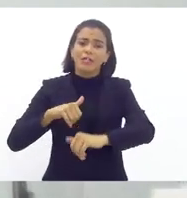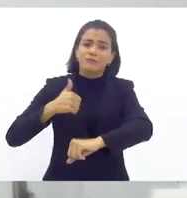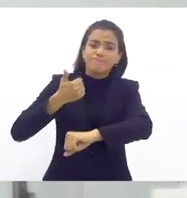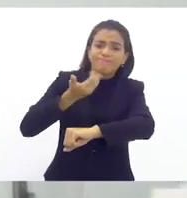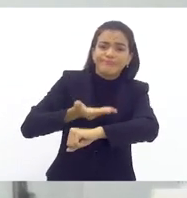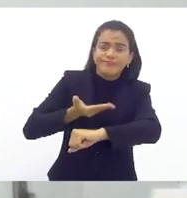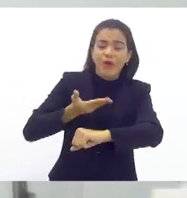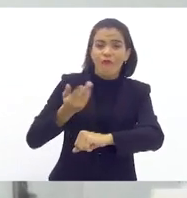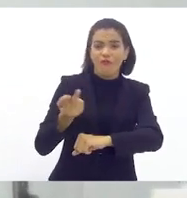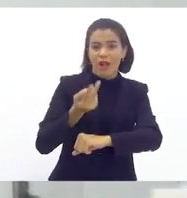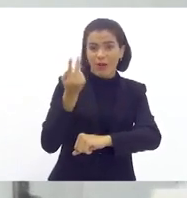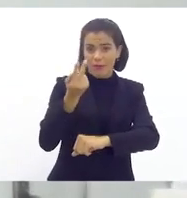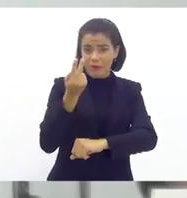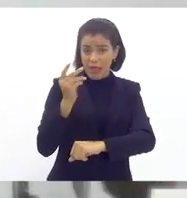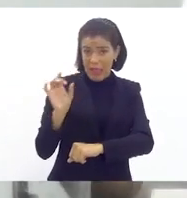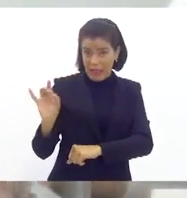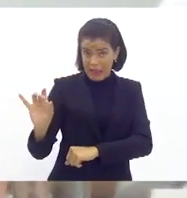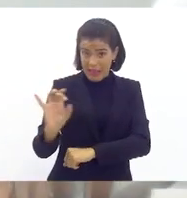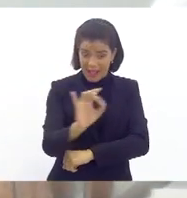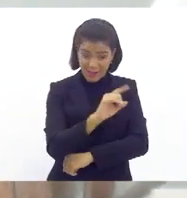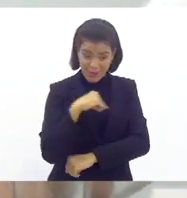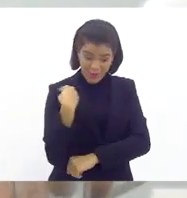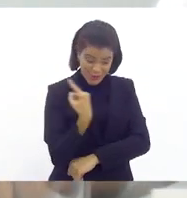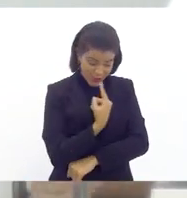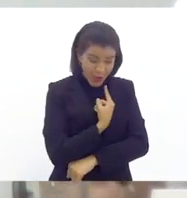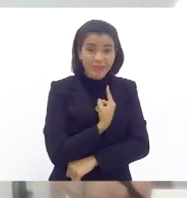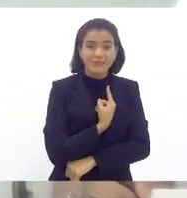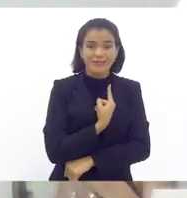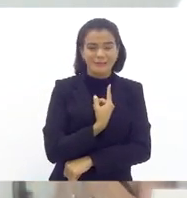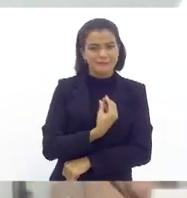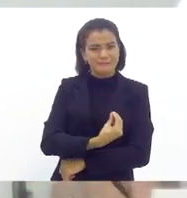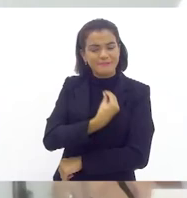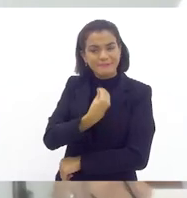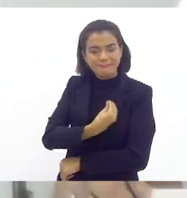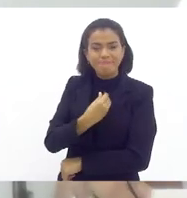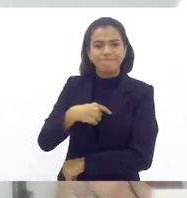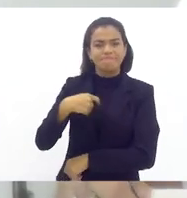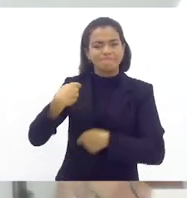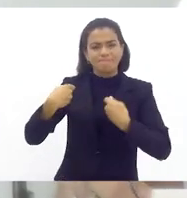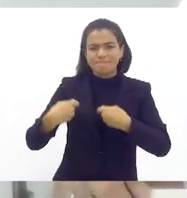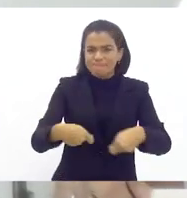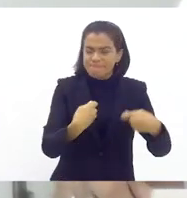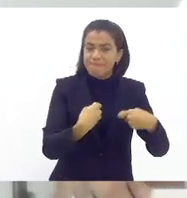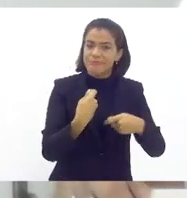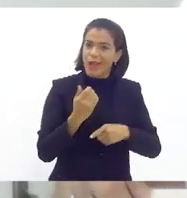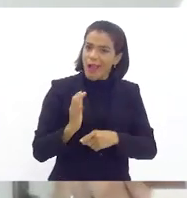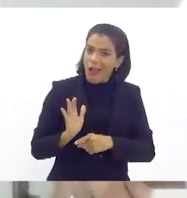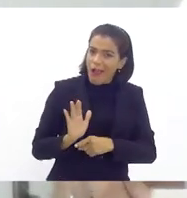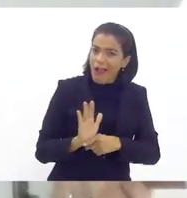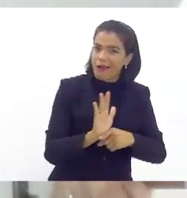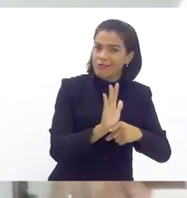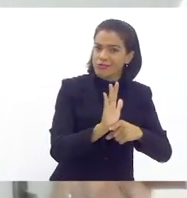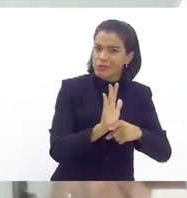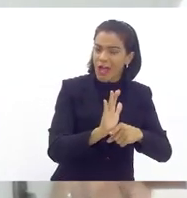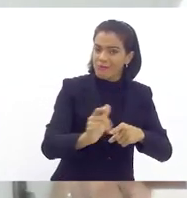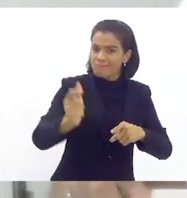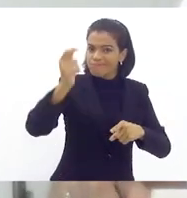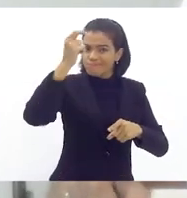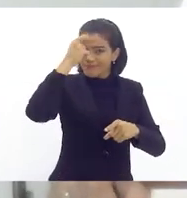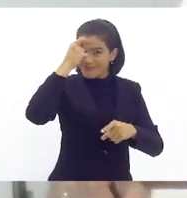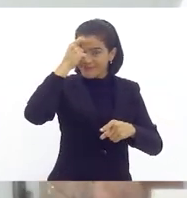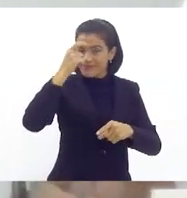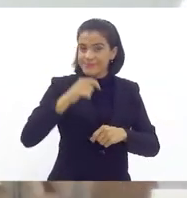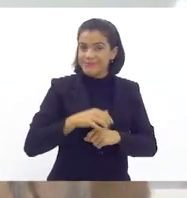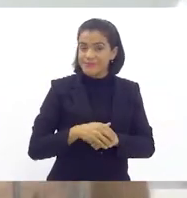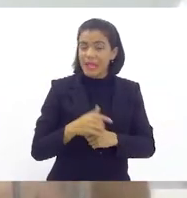valor. E aí, cada um de nós, aqui presente, nós precisamos ajudar a trazer isso. Eu,